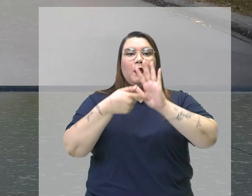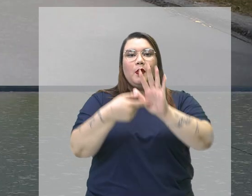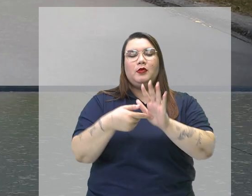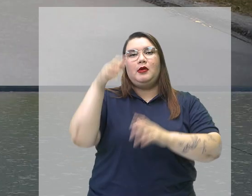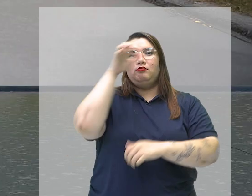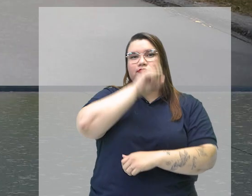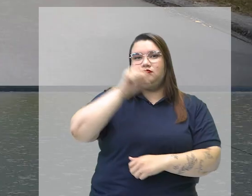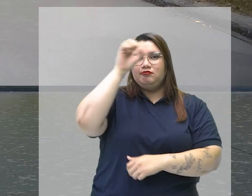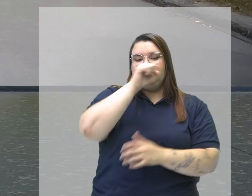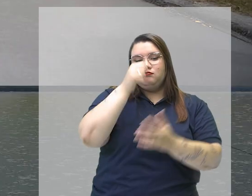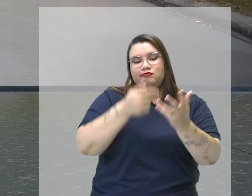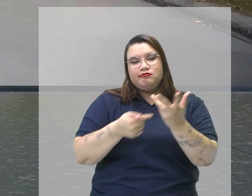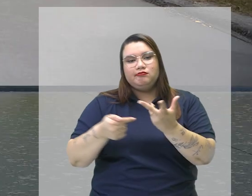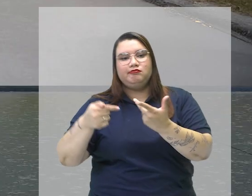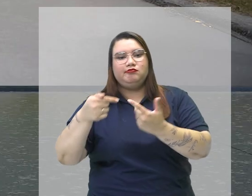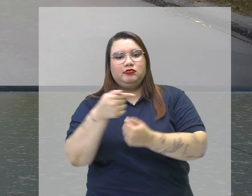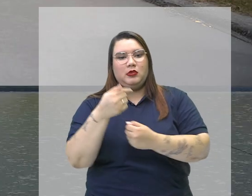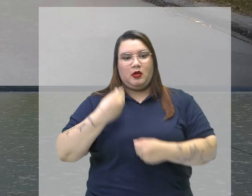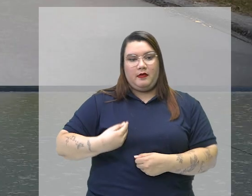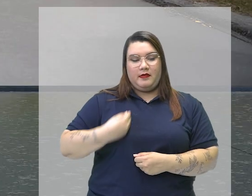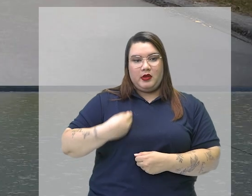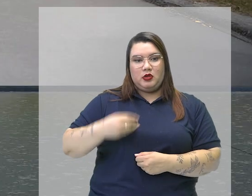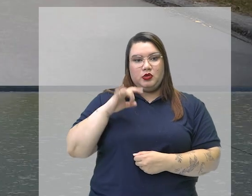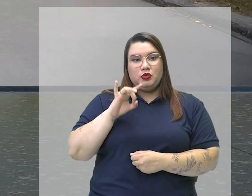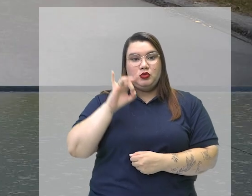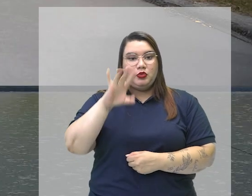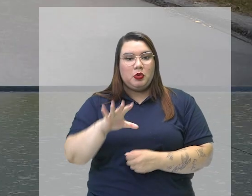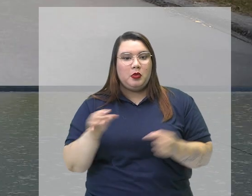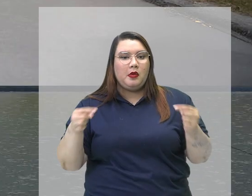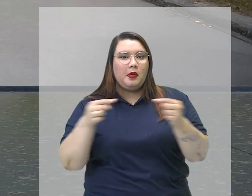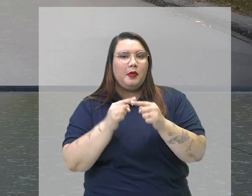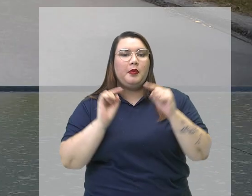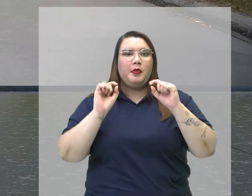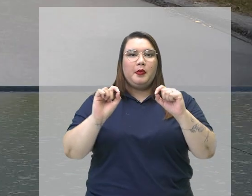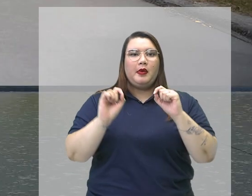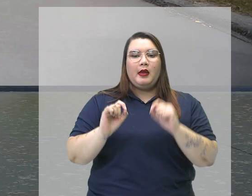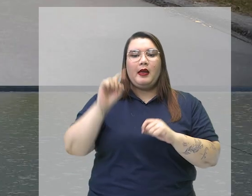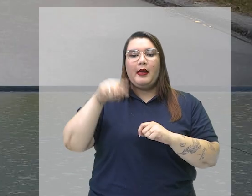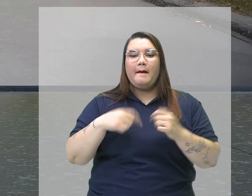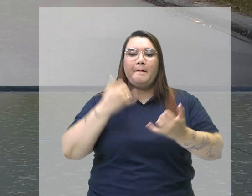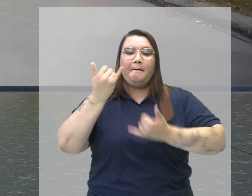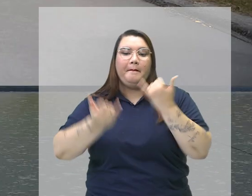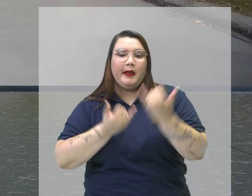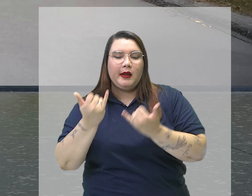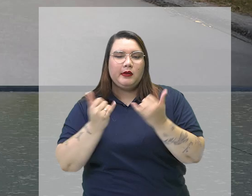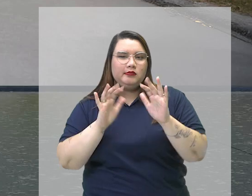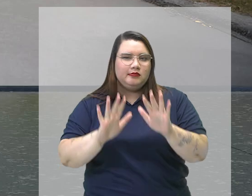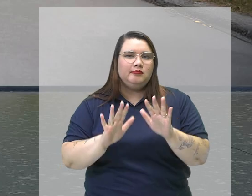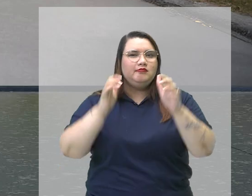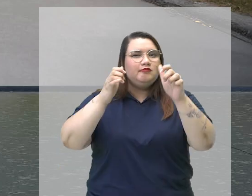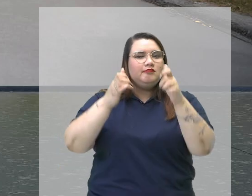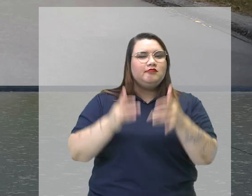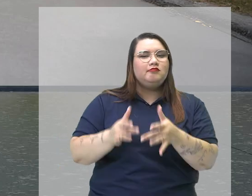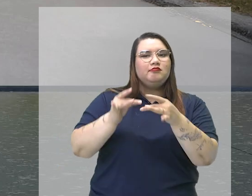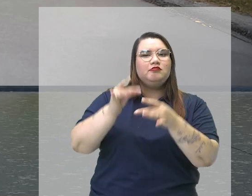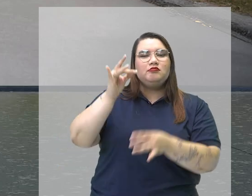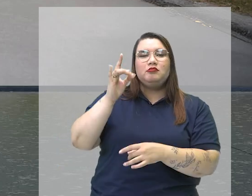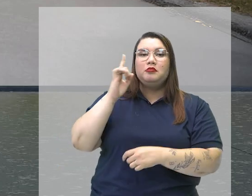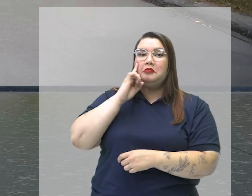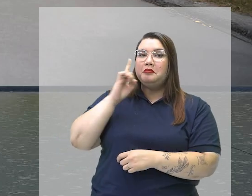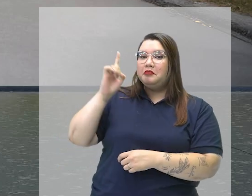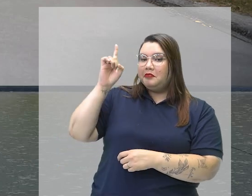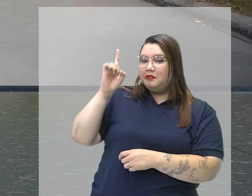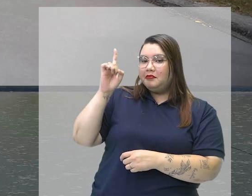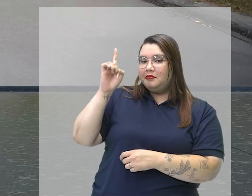trazem grandes aprendizados para a nossa vida. Não está ali só no intuito de entreter. Vamos ver o que mais